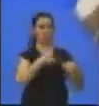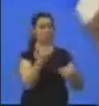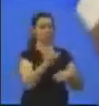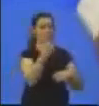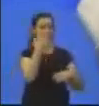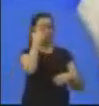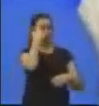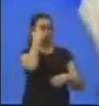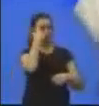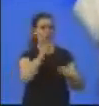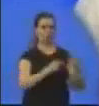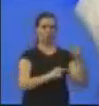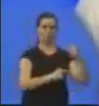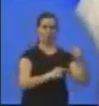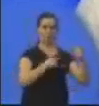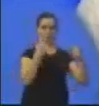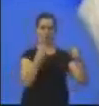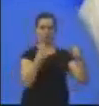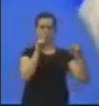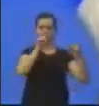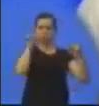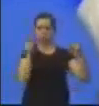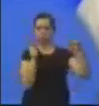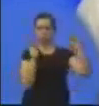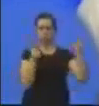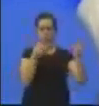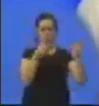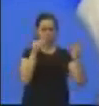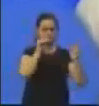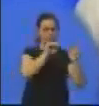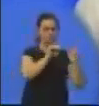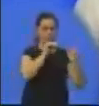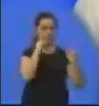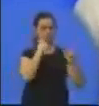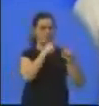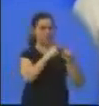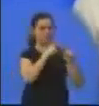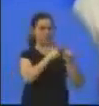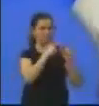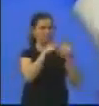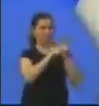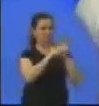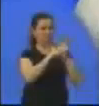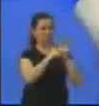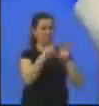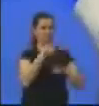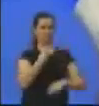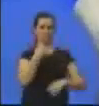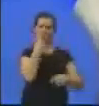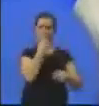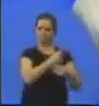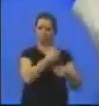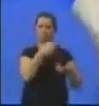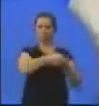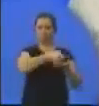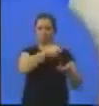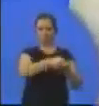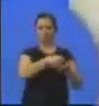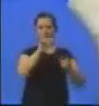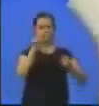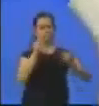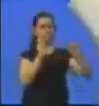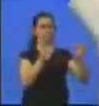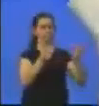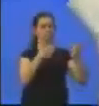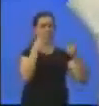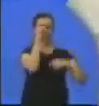o menos 1 dentro do parênteses, porque toda vez que eu vou multiplicar por um número negativo, obrigatoriamente tem que ter o parênteses. Você já sabe disso,